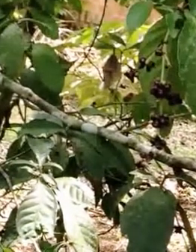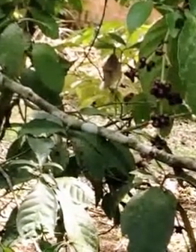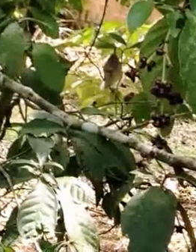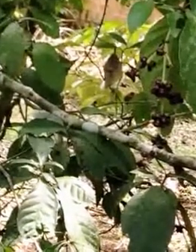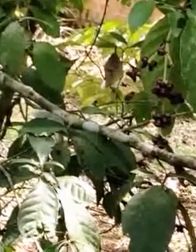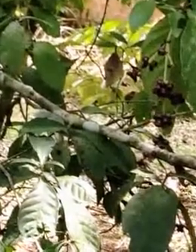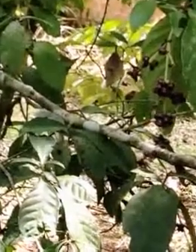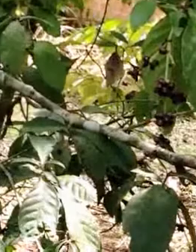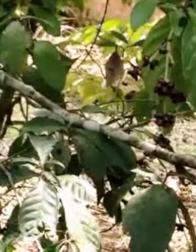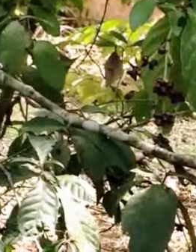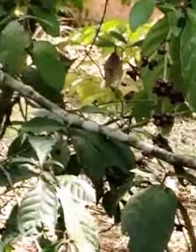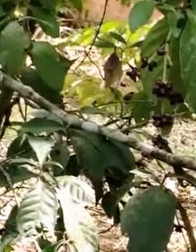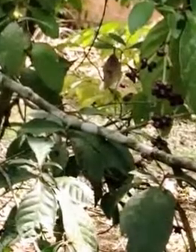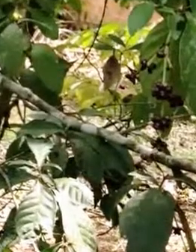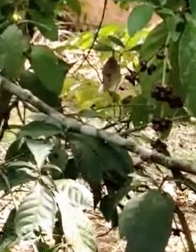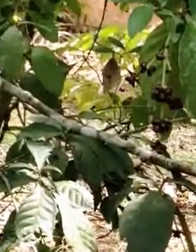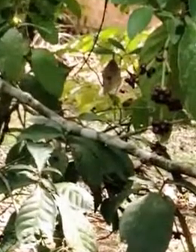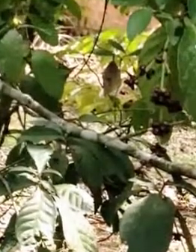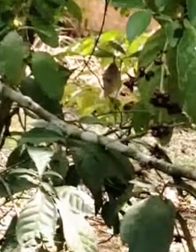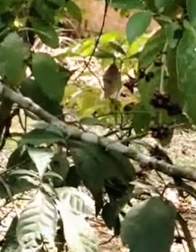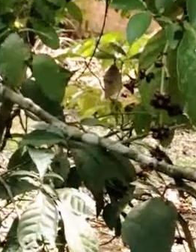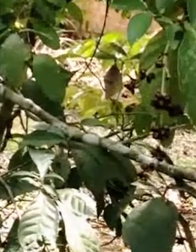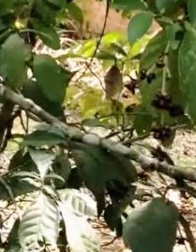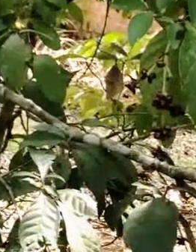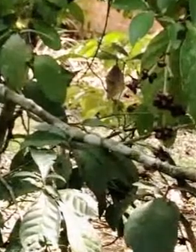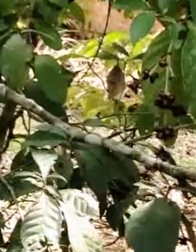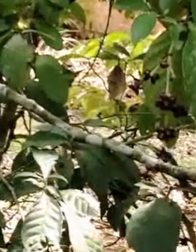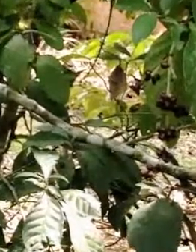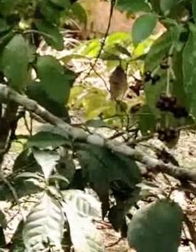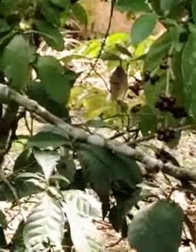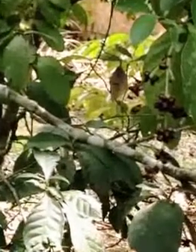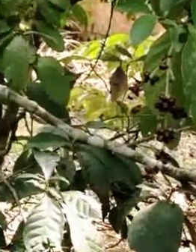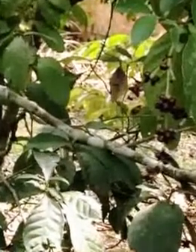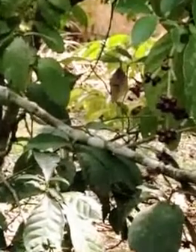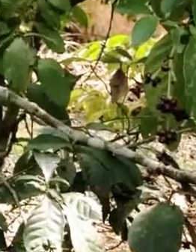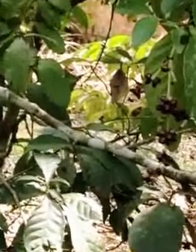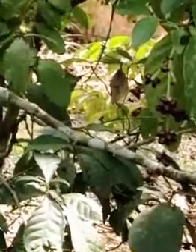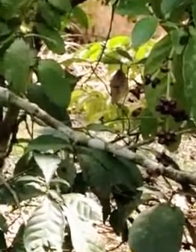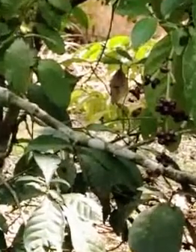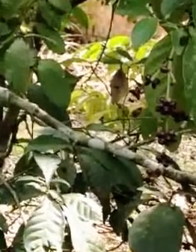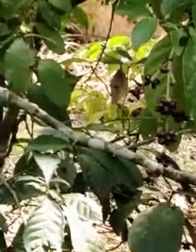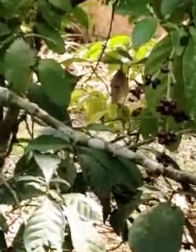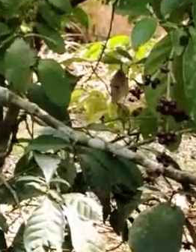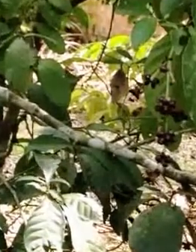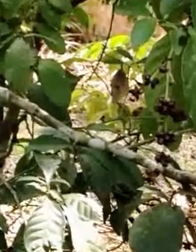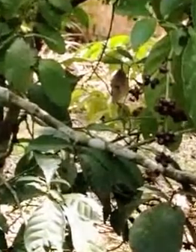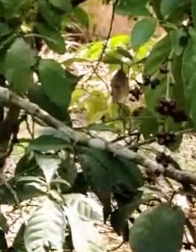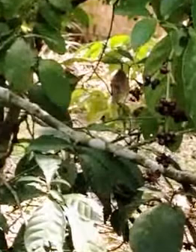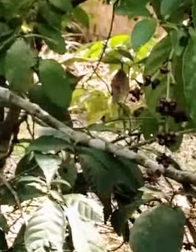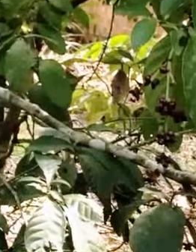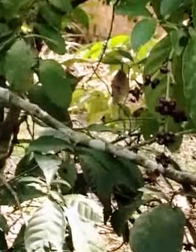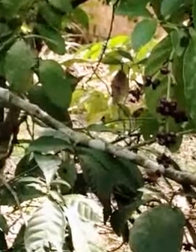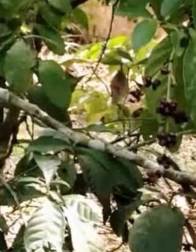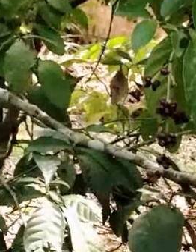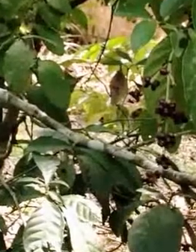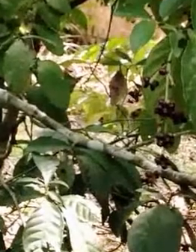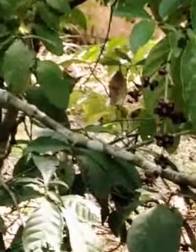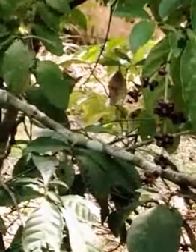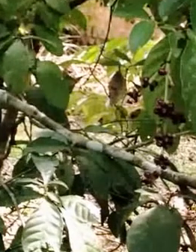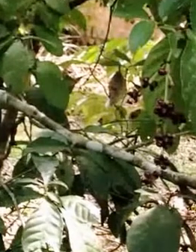conhecia. Quem veio me entregar foi a